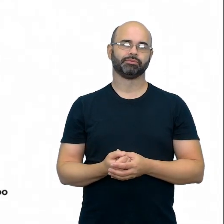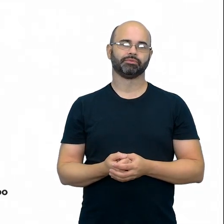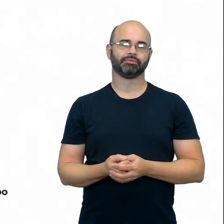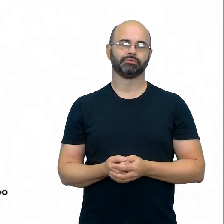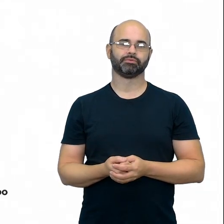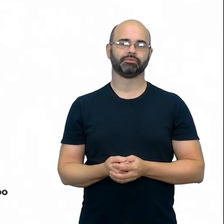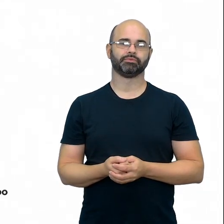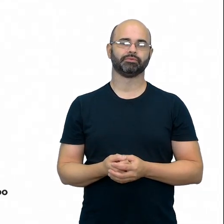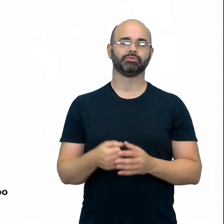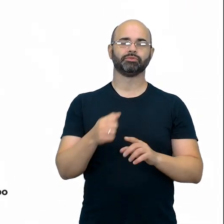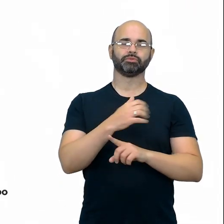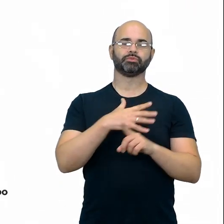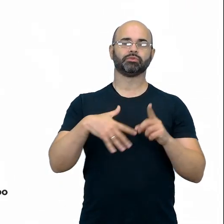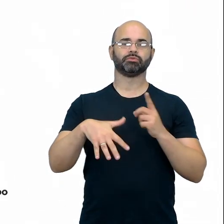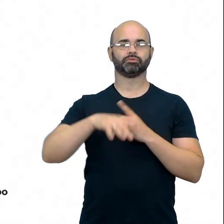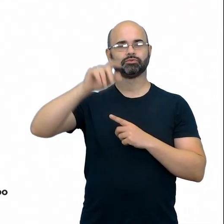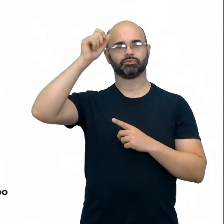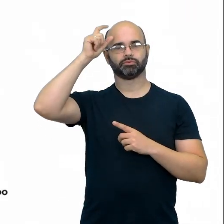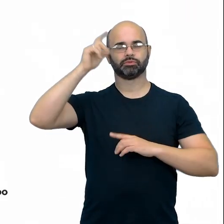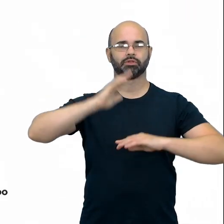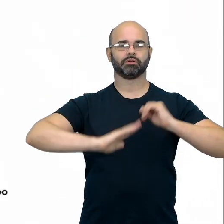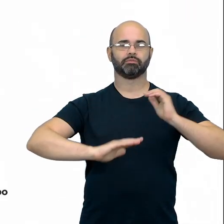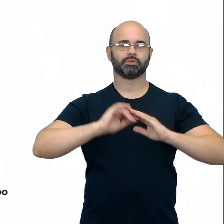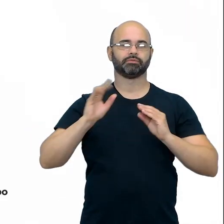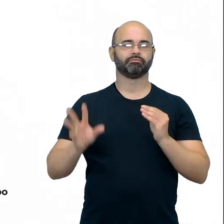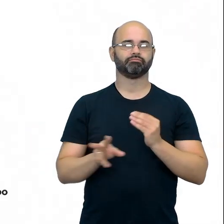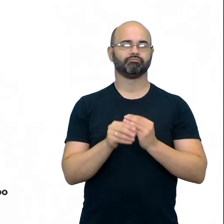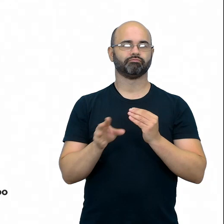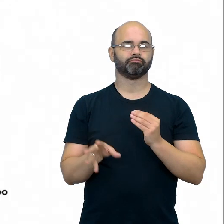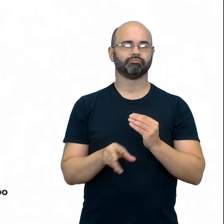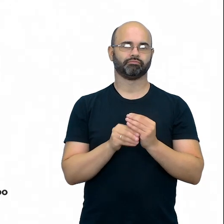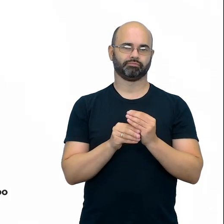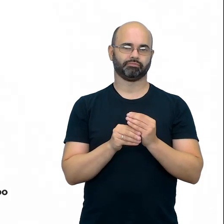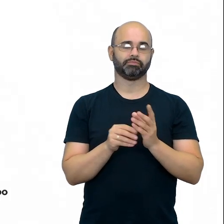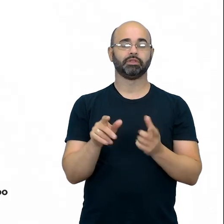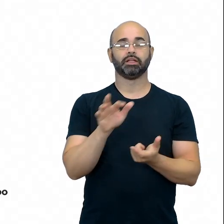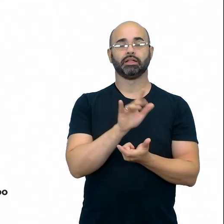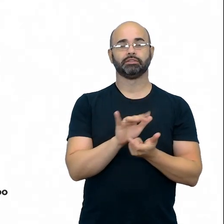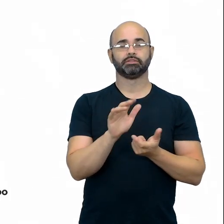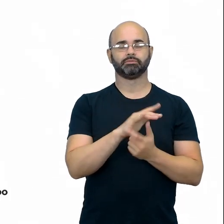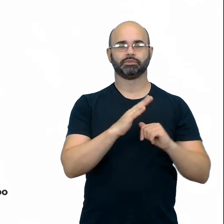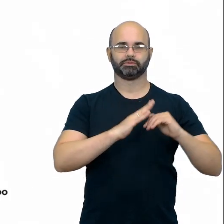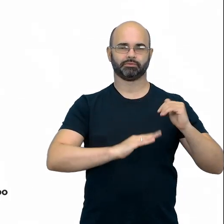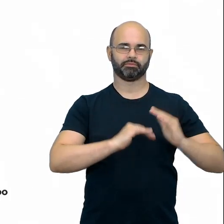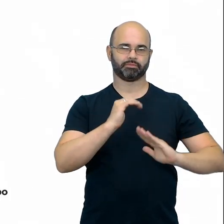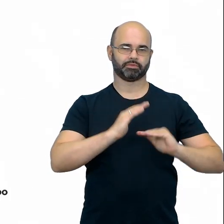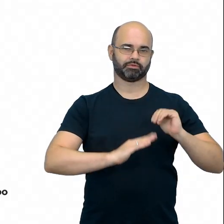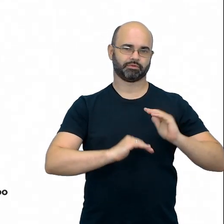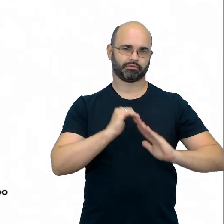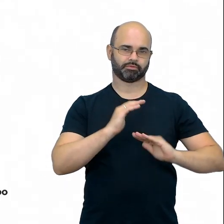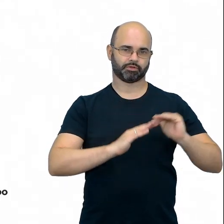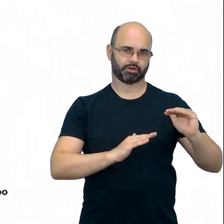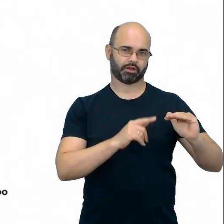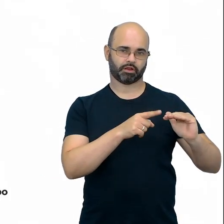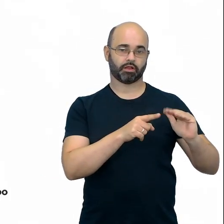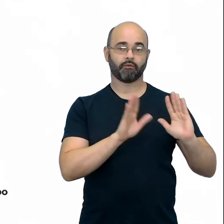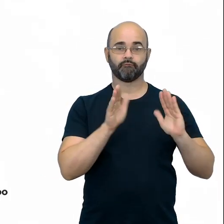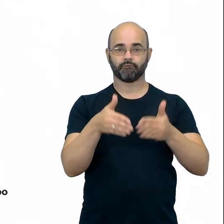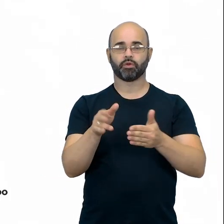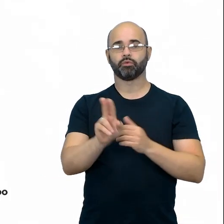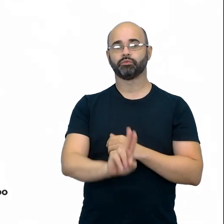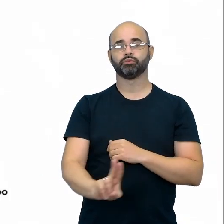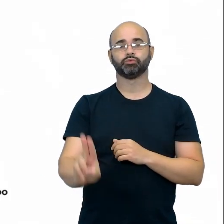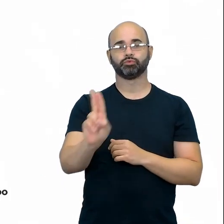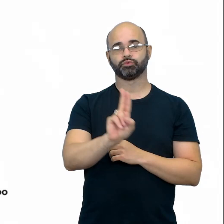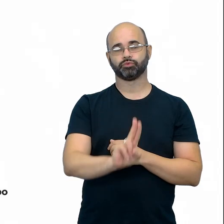complementares e socioculturais. As práticas do letramento, elas têm por foco os usos, pois